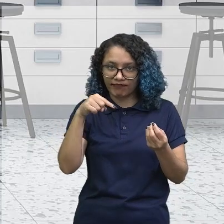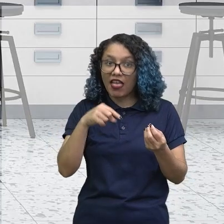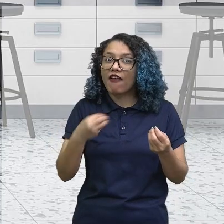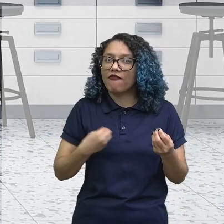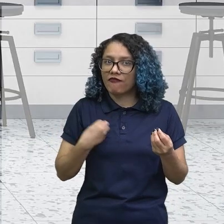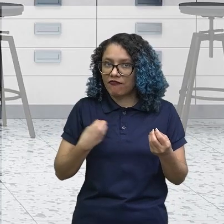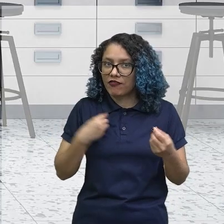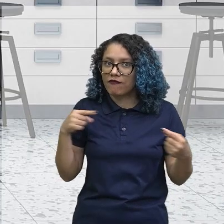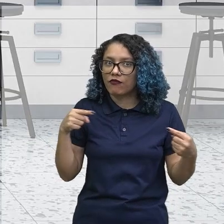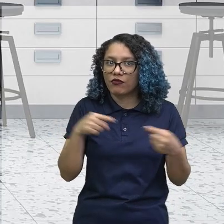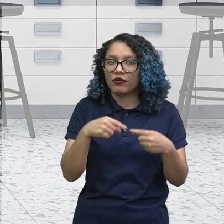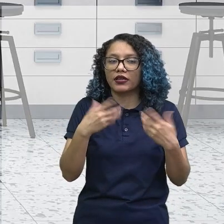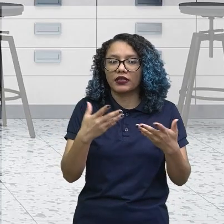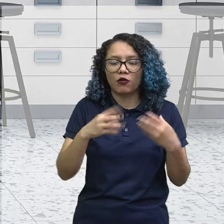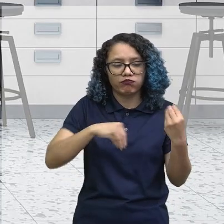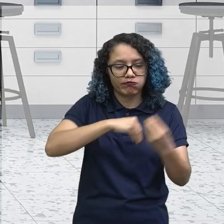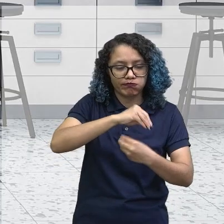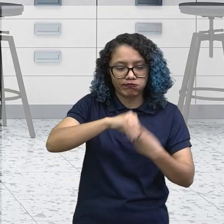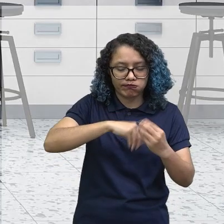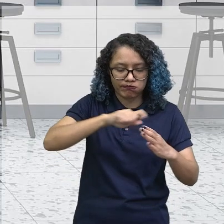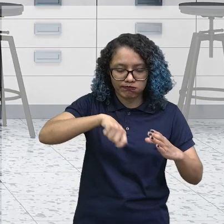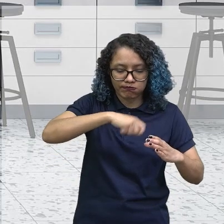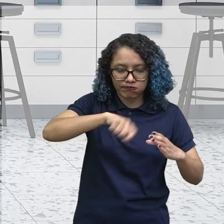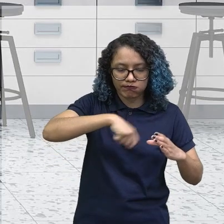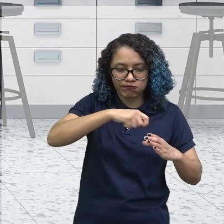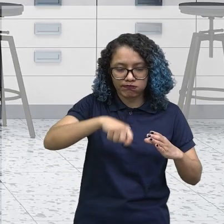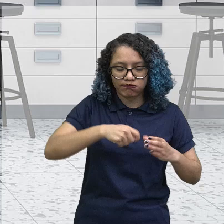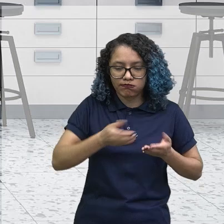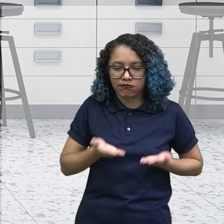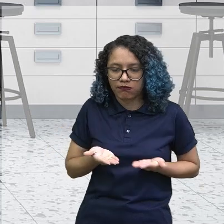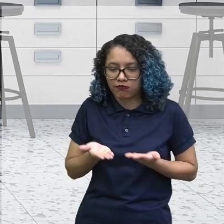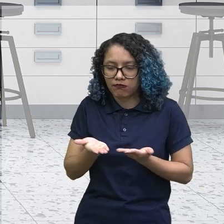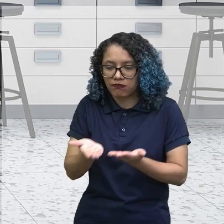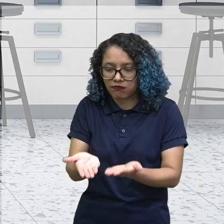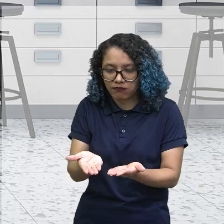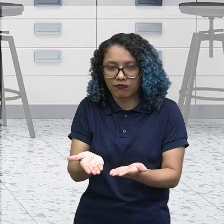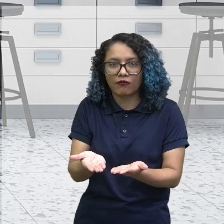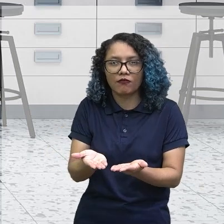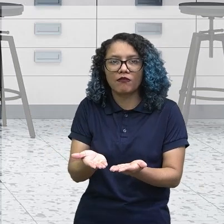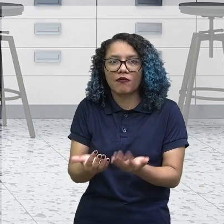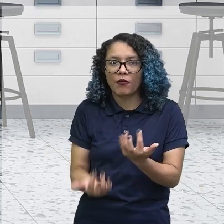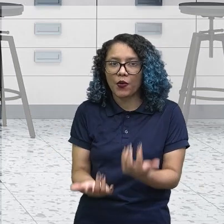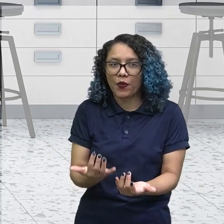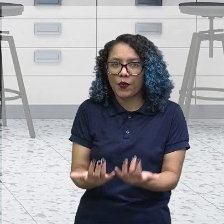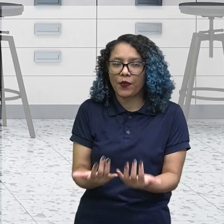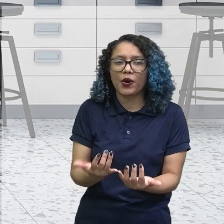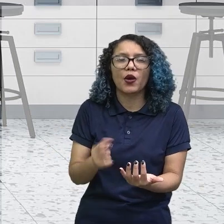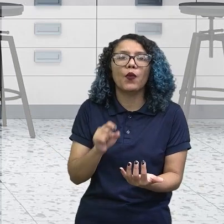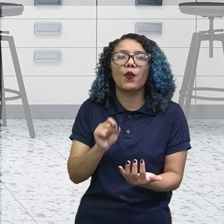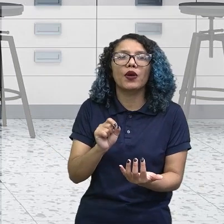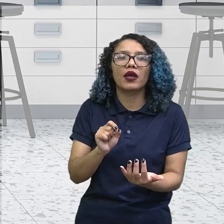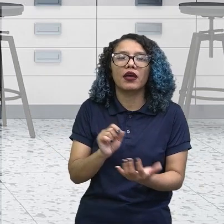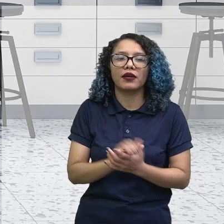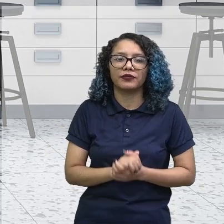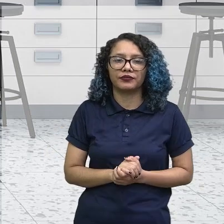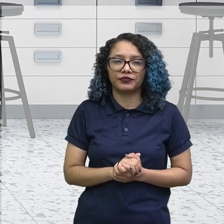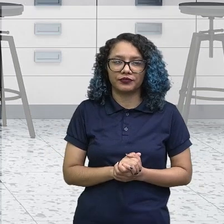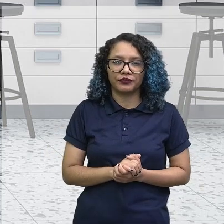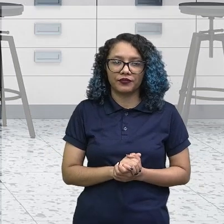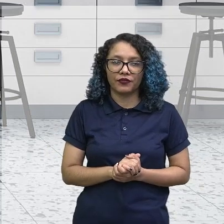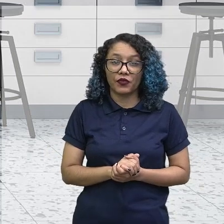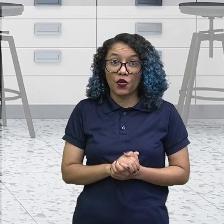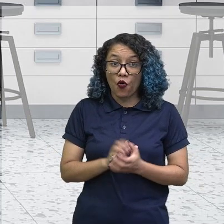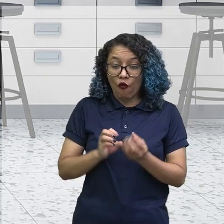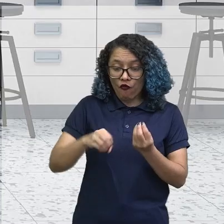aí, quando eu faço aquela mistura, coloco lá no forno, o que acontece? Né, esse fungo ele vai se alimentar do